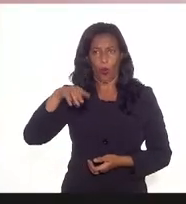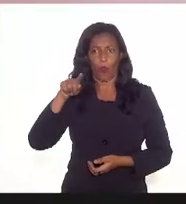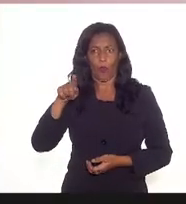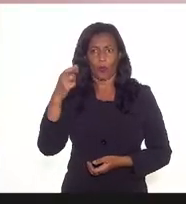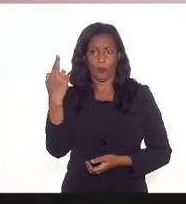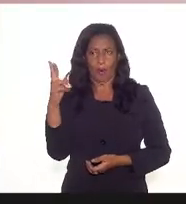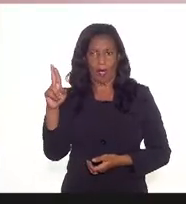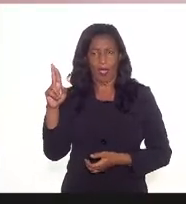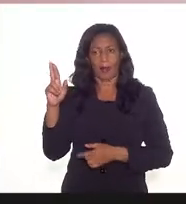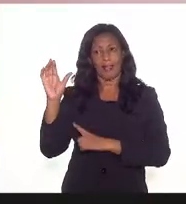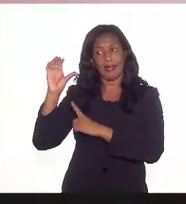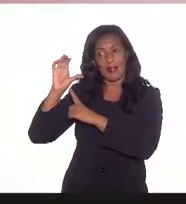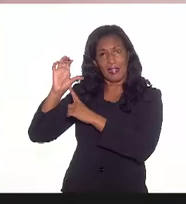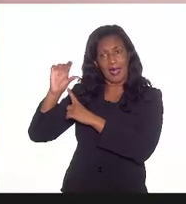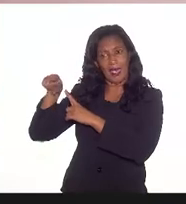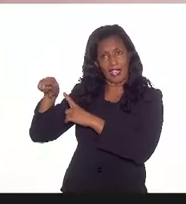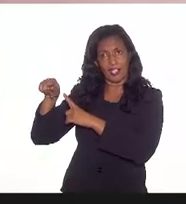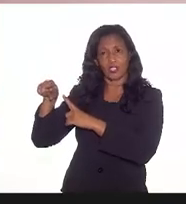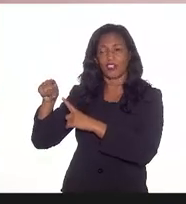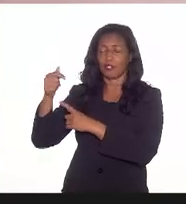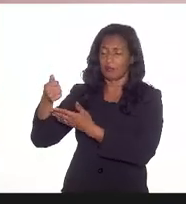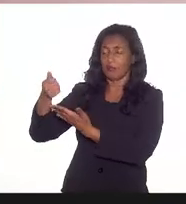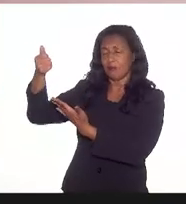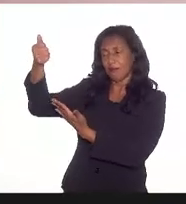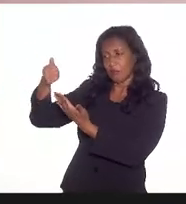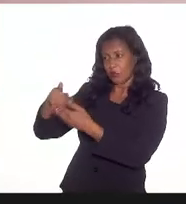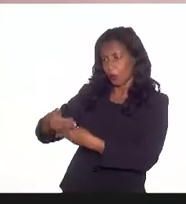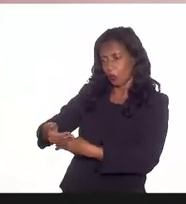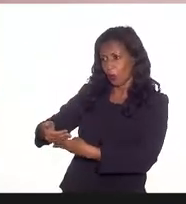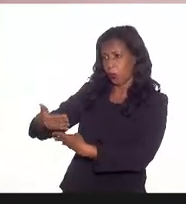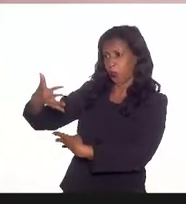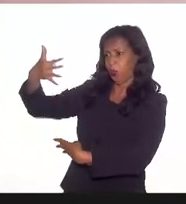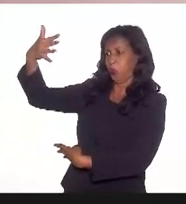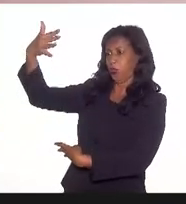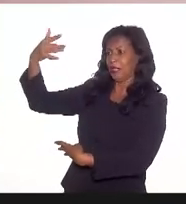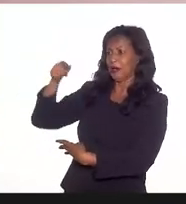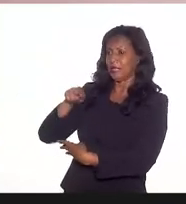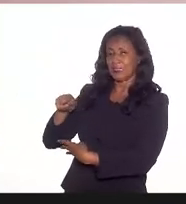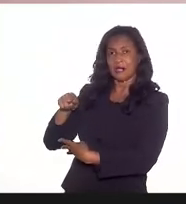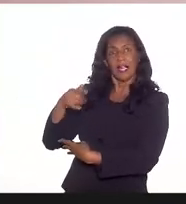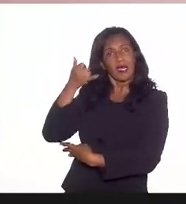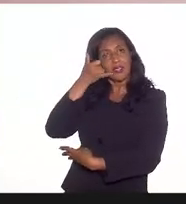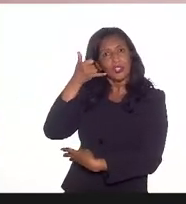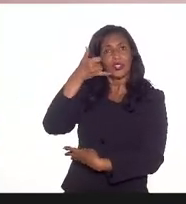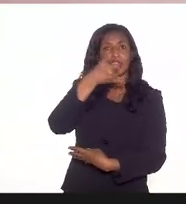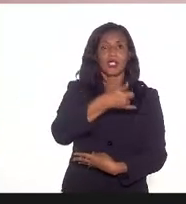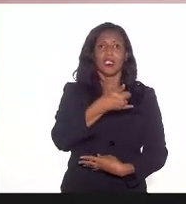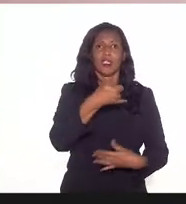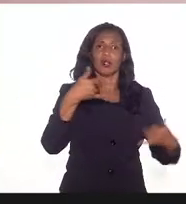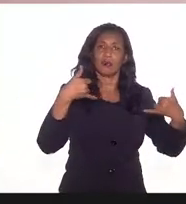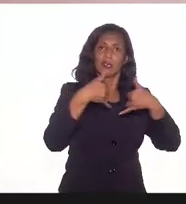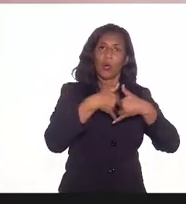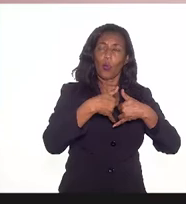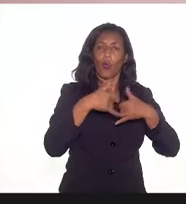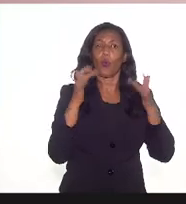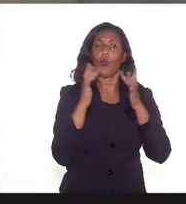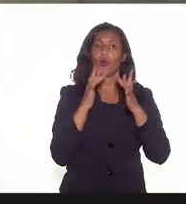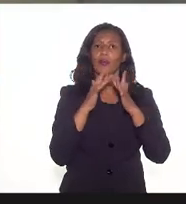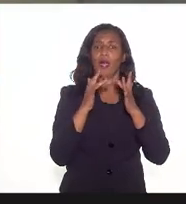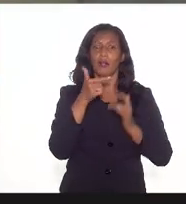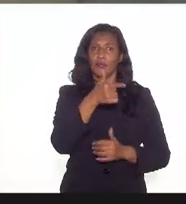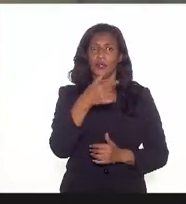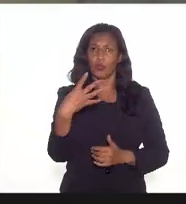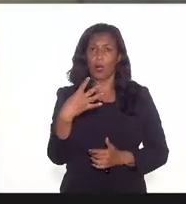agrio.com.br/área do cliente. Lá ele vai preencher um formulário, vai botar o contato dele, a gente entra em contato em menos de 24 horas. Então, por